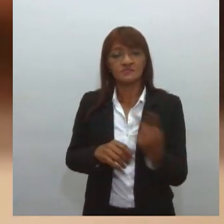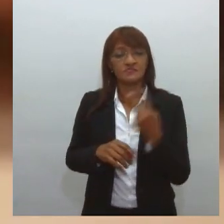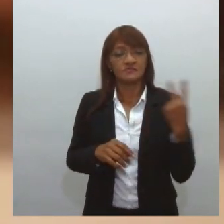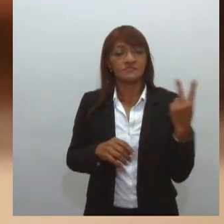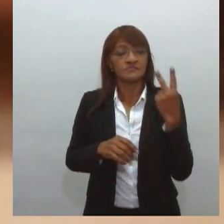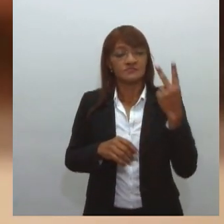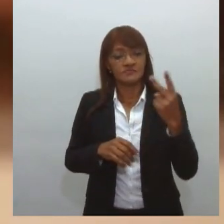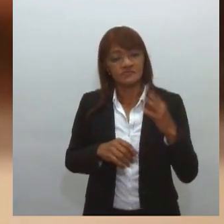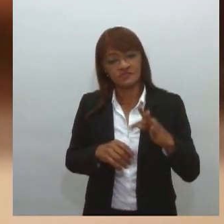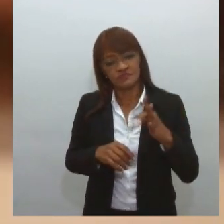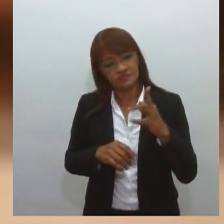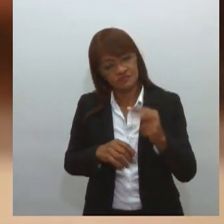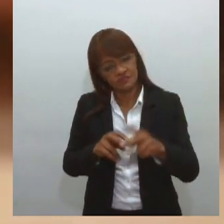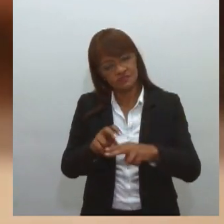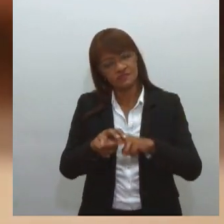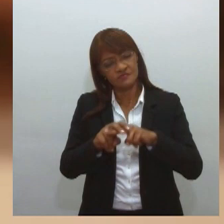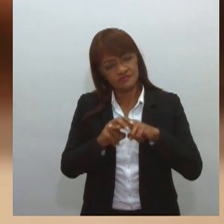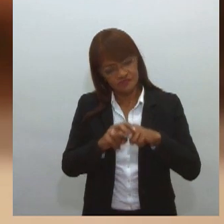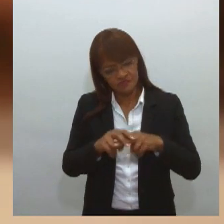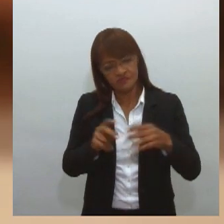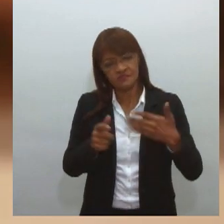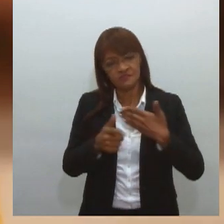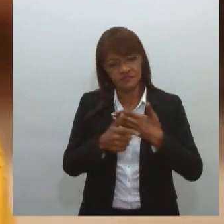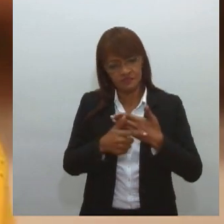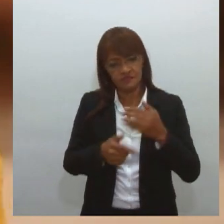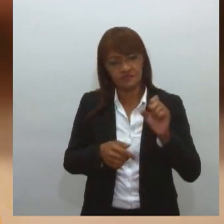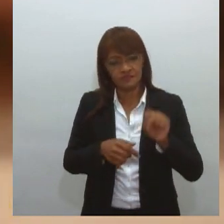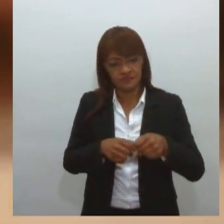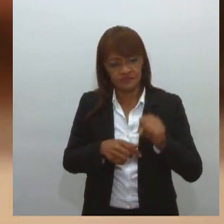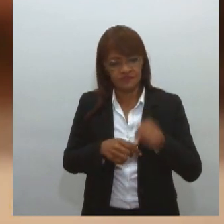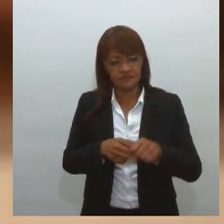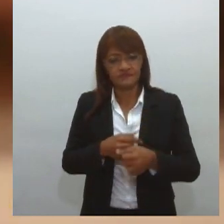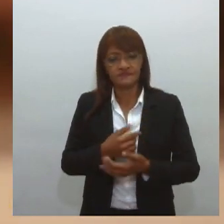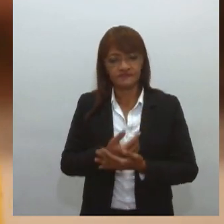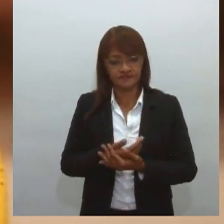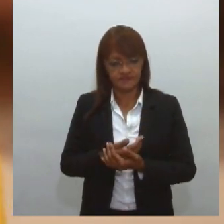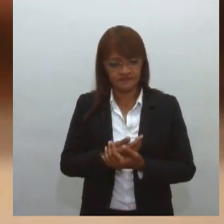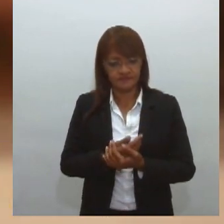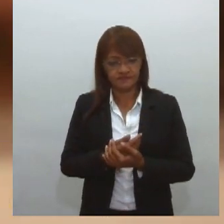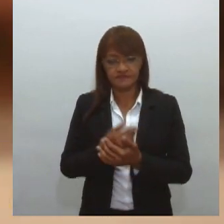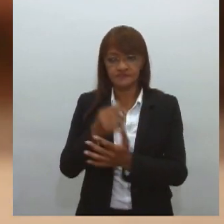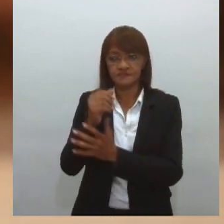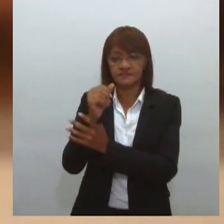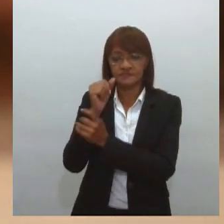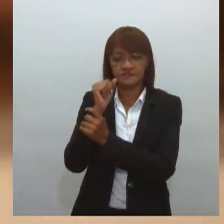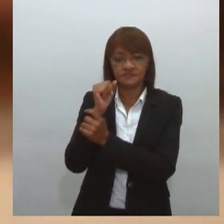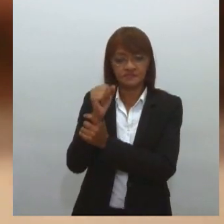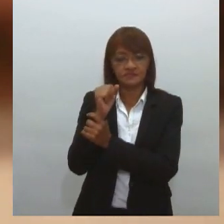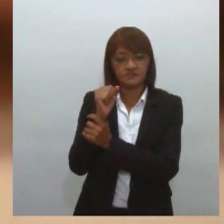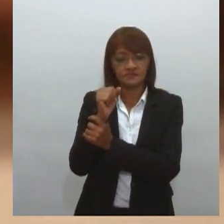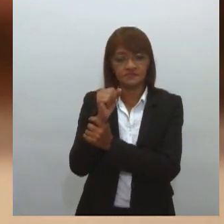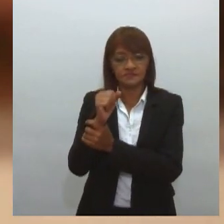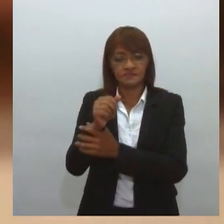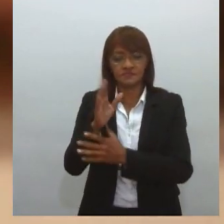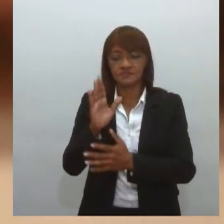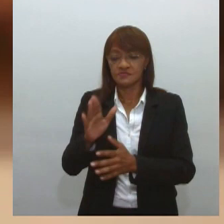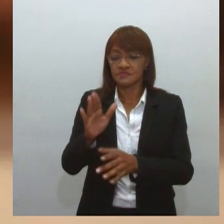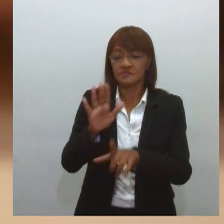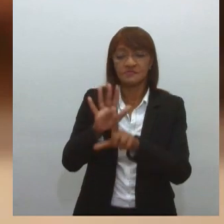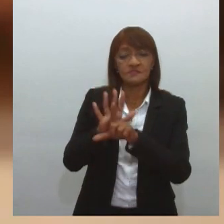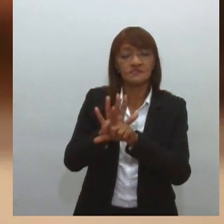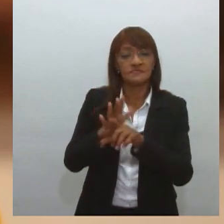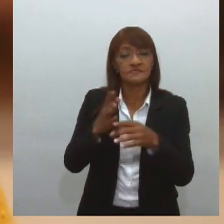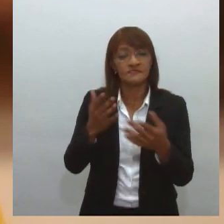isso, é papel do legislativo a garantia da aplicação da lei. E para você